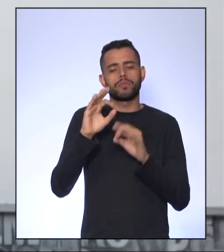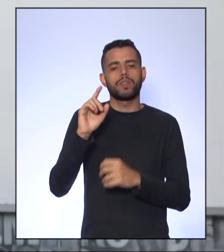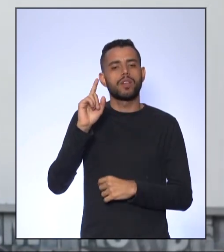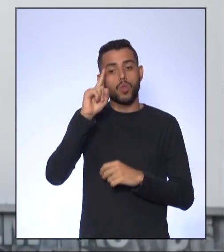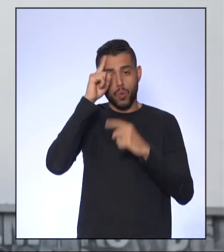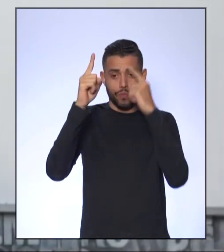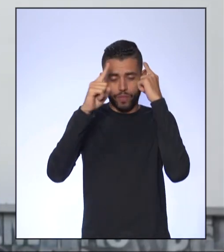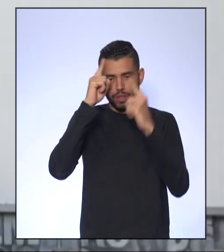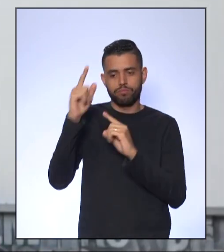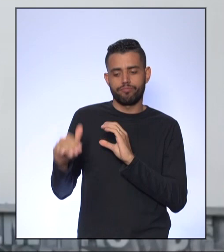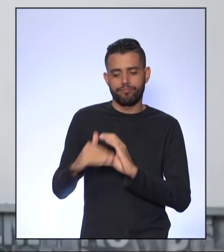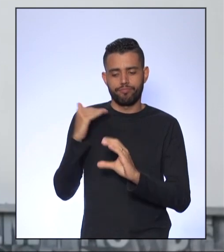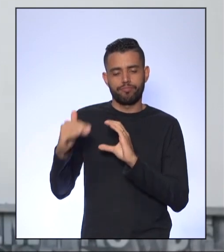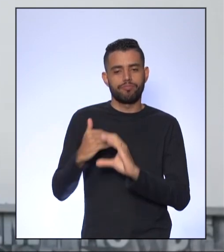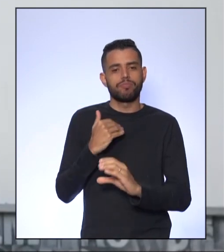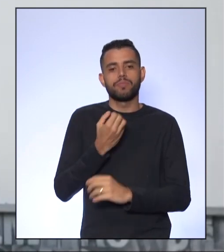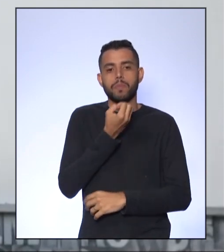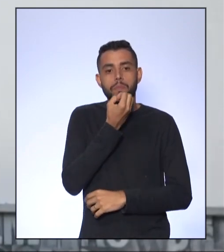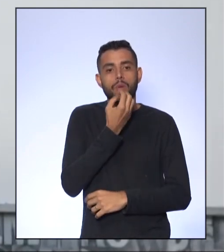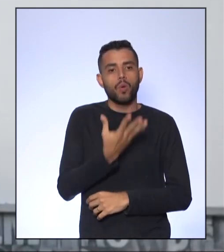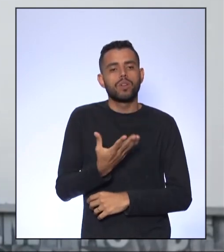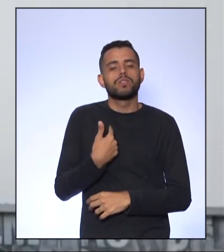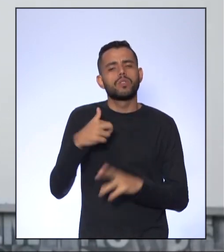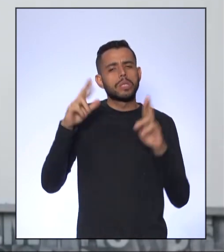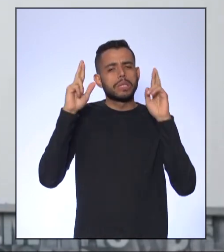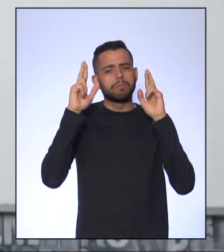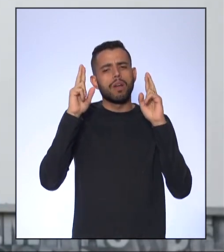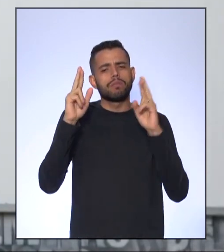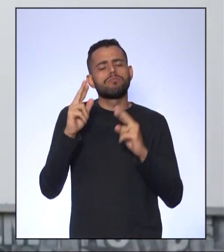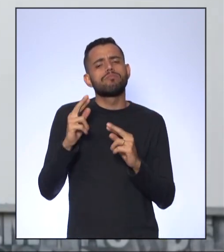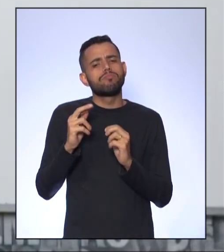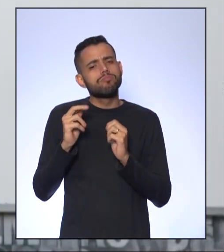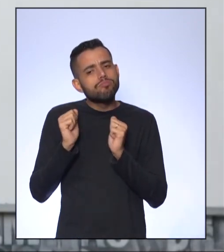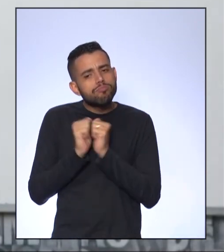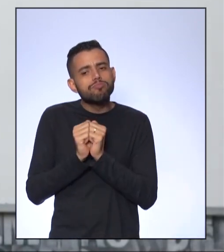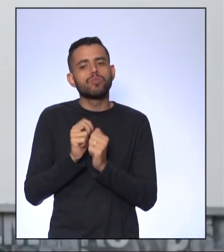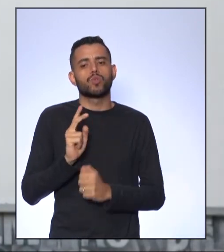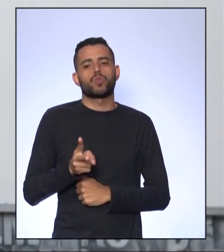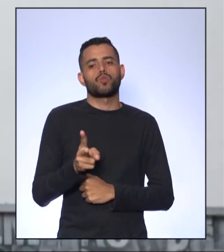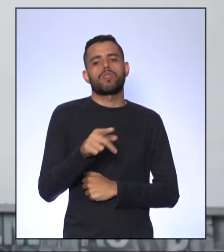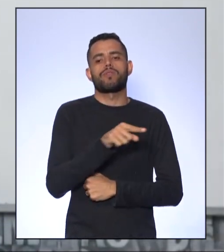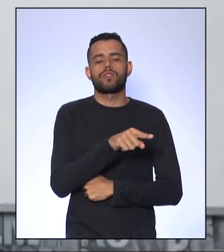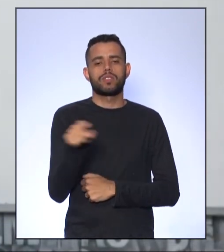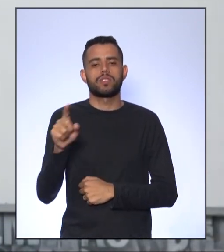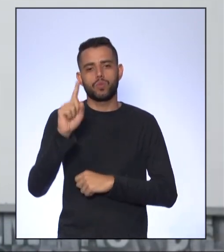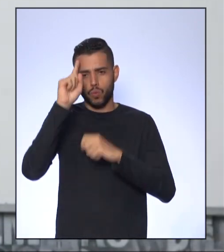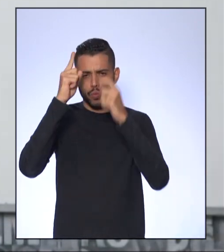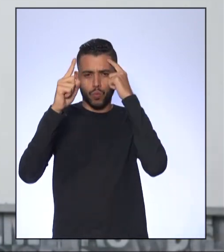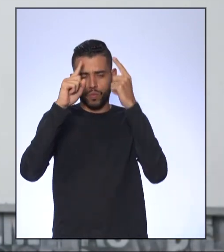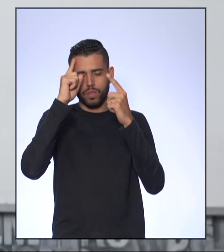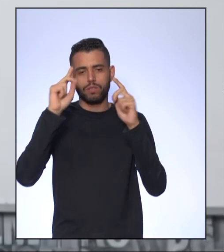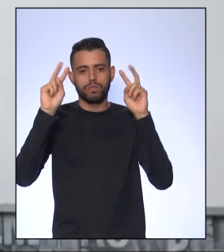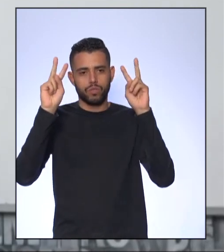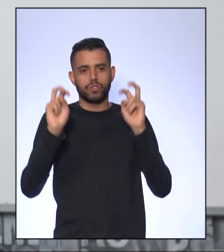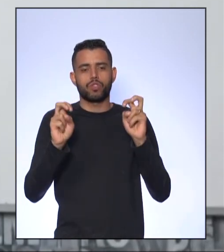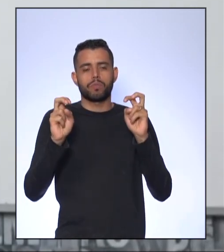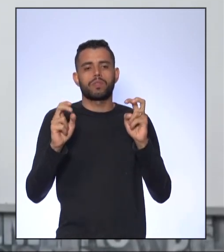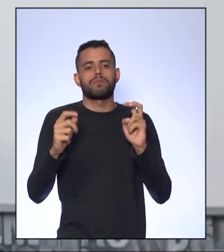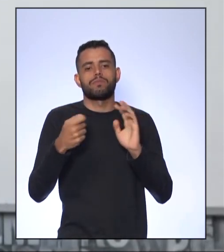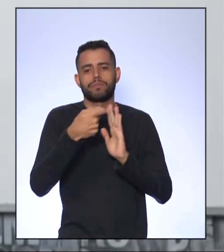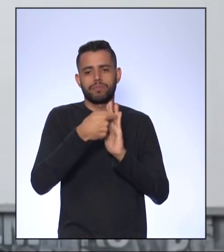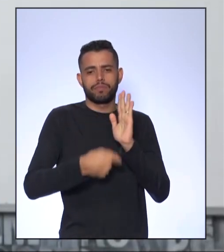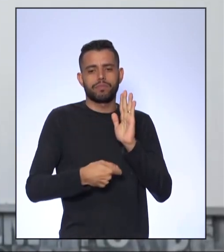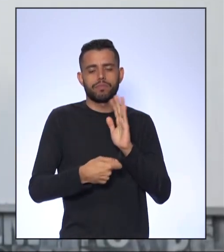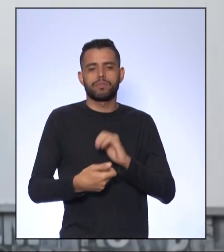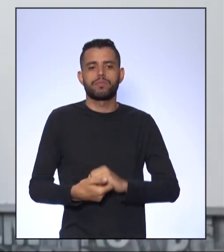dúvidas muito boas e eu espero continuar com vocês, segundo colegial, com dúvidas pontuais sobre a nossa matéria. Quando nós pensamos